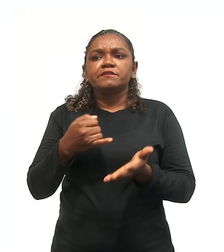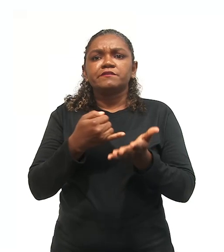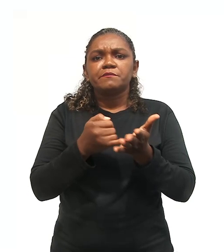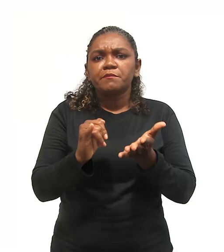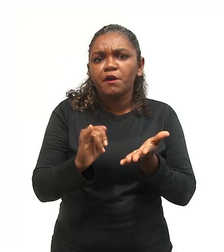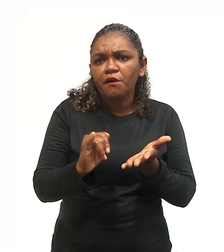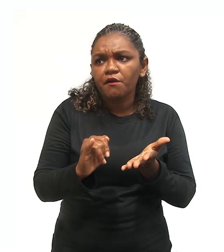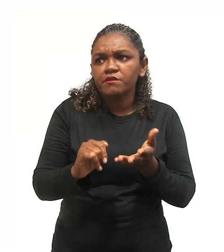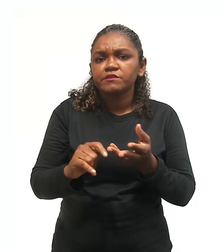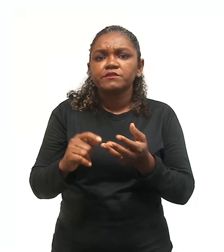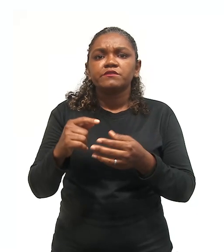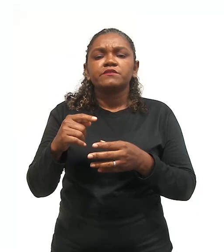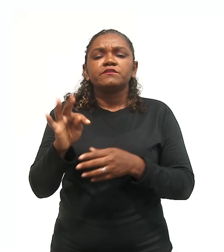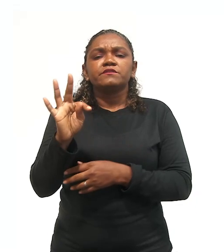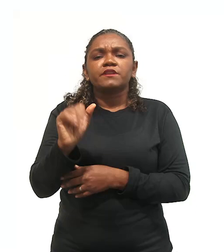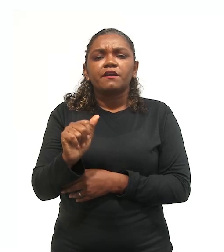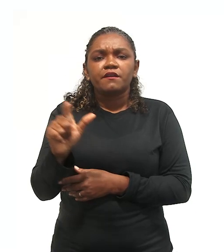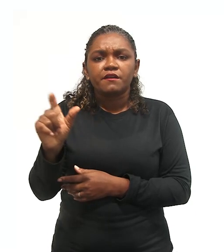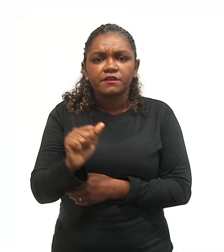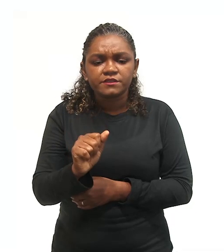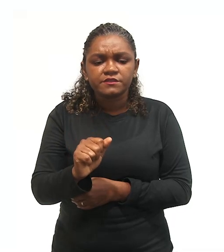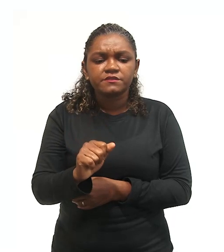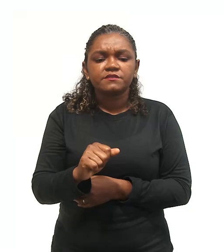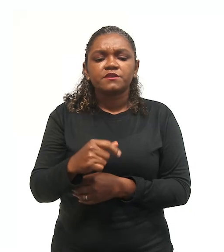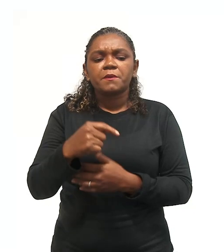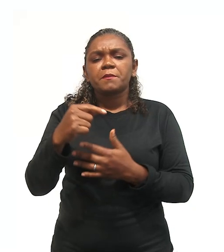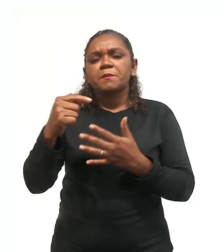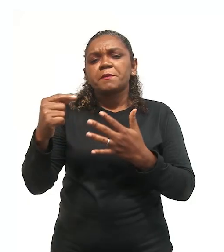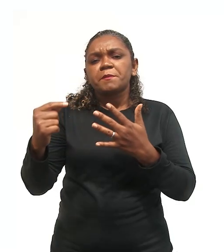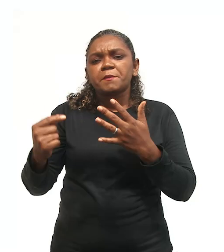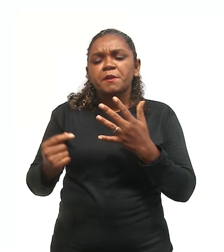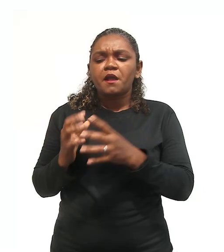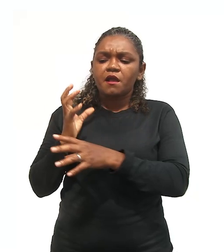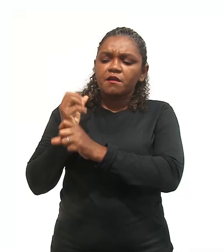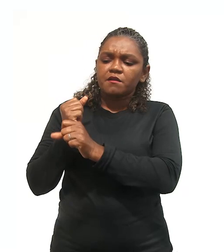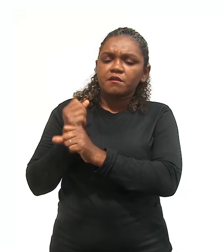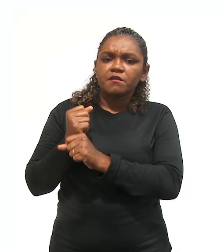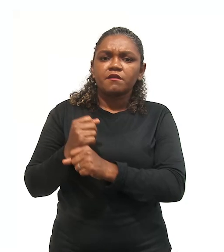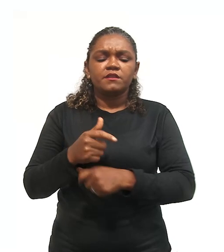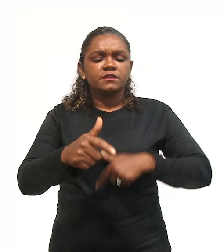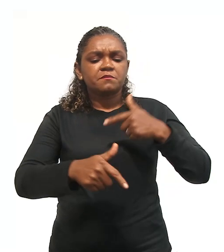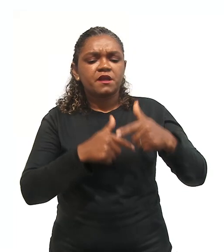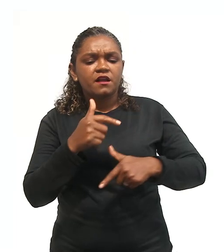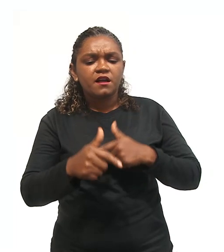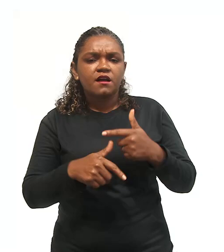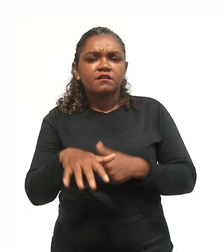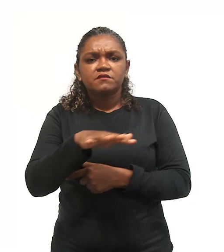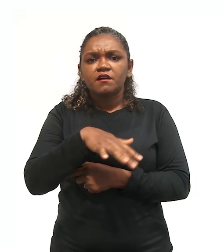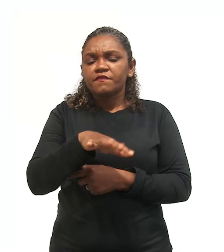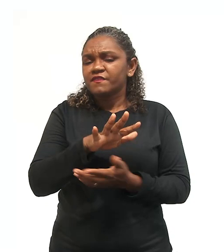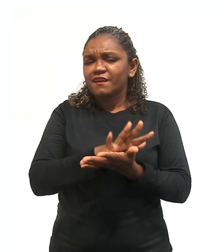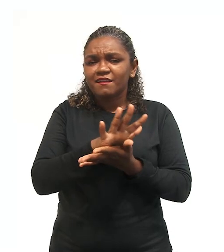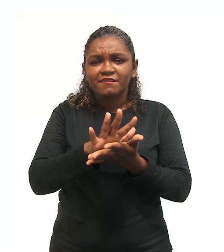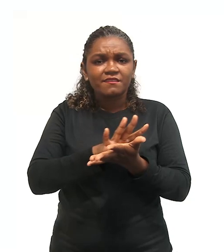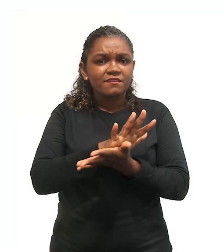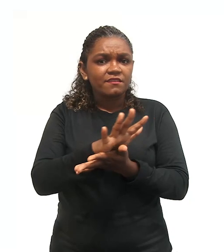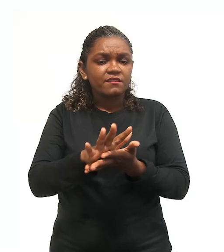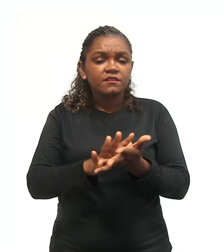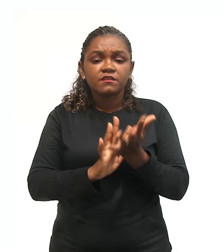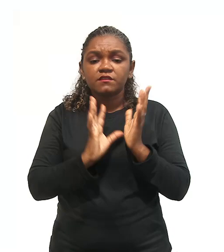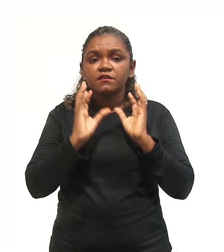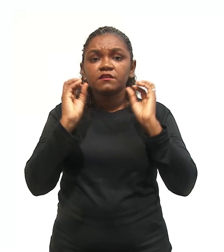impostos, de taxas, e nem em obrigações contábeis ou trabalhistas. Aqui todas elas